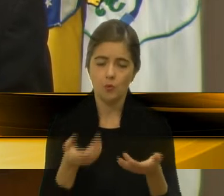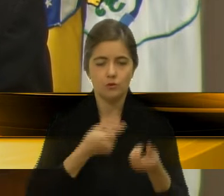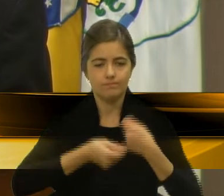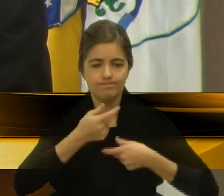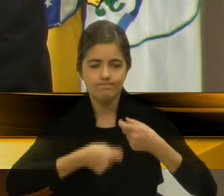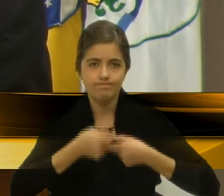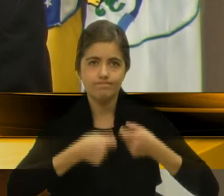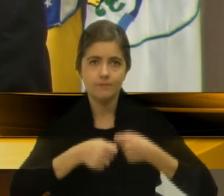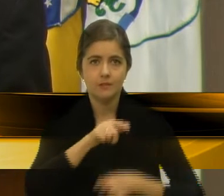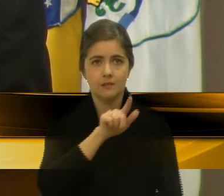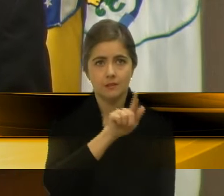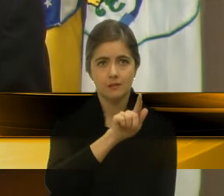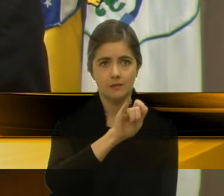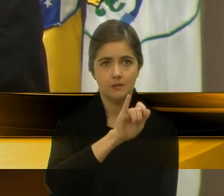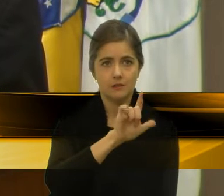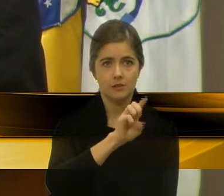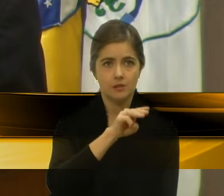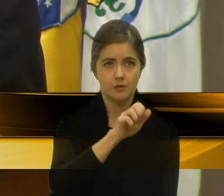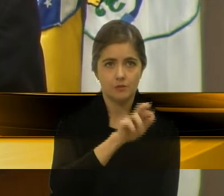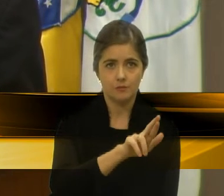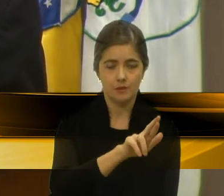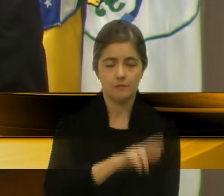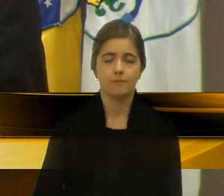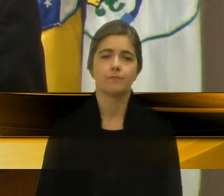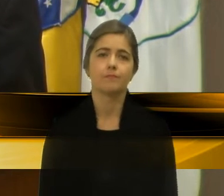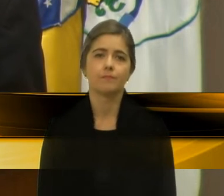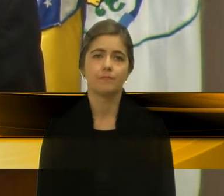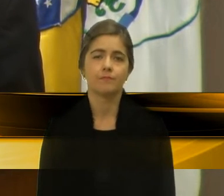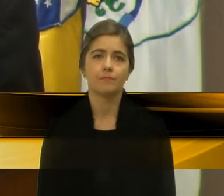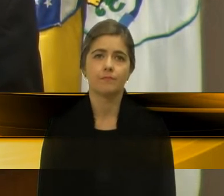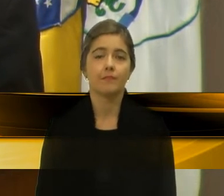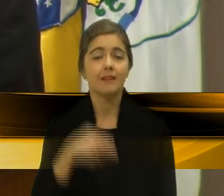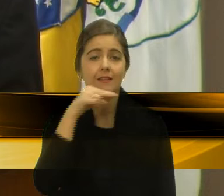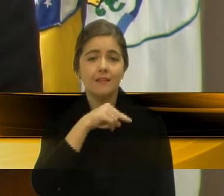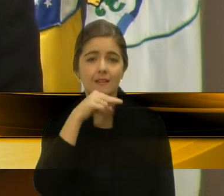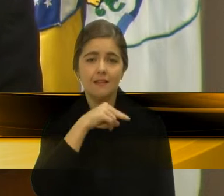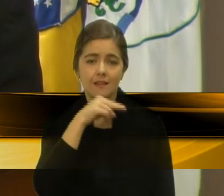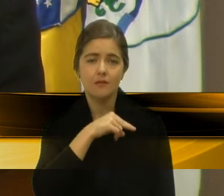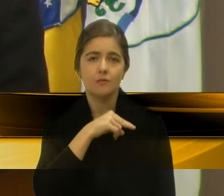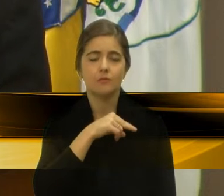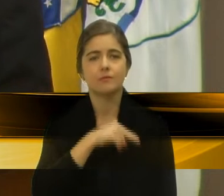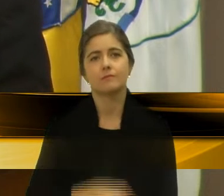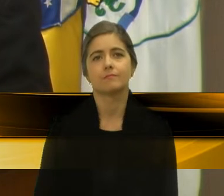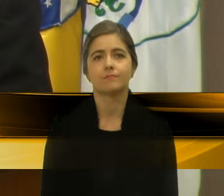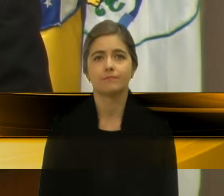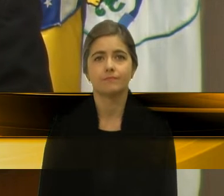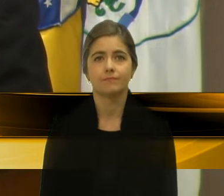Boff, Jocely Egídio Boff e Luiz Costa, netos do senhor Lilo.